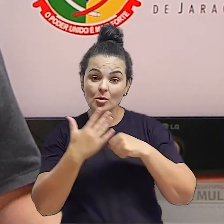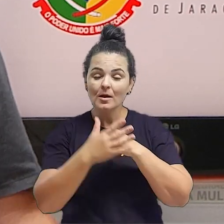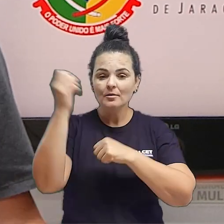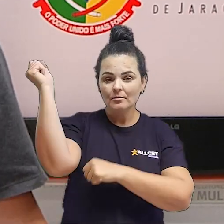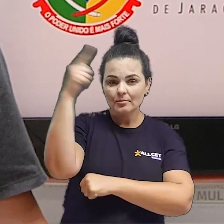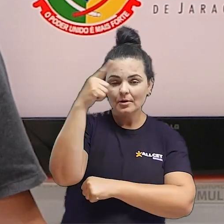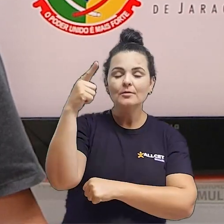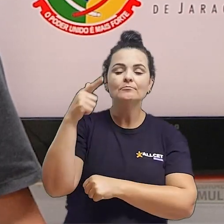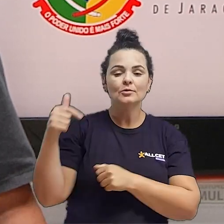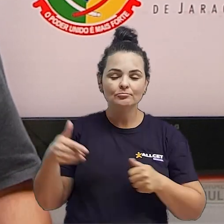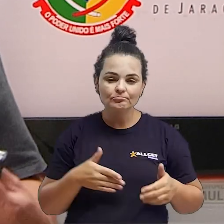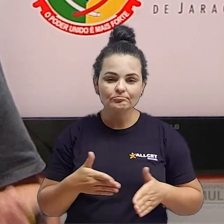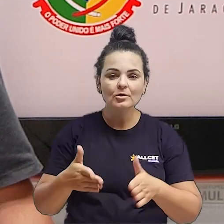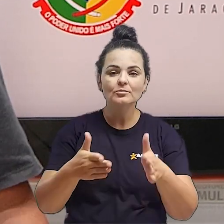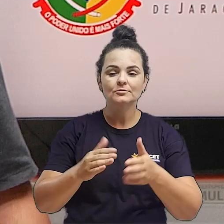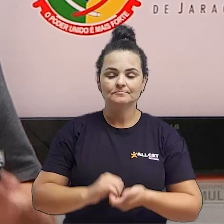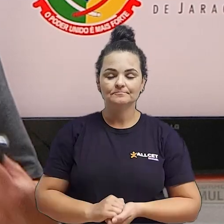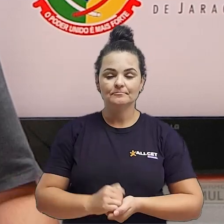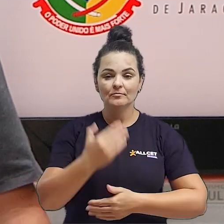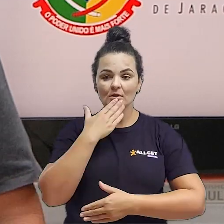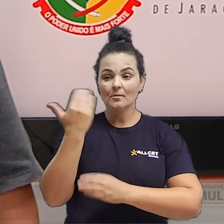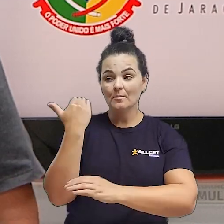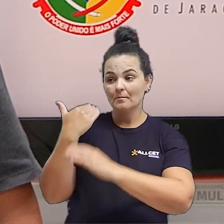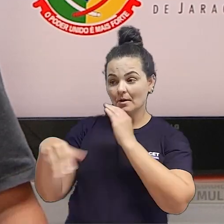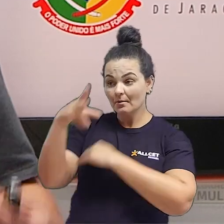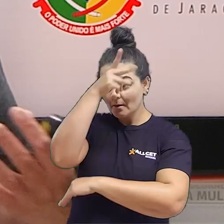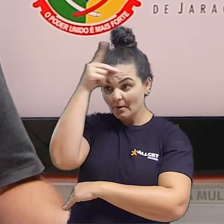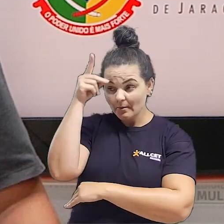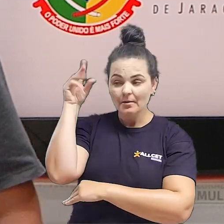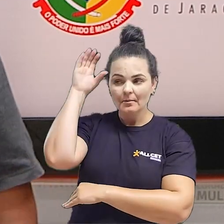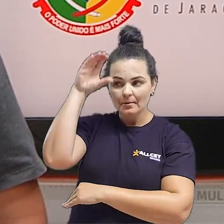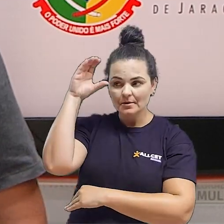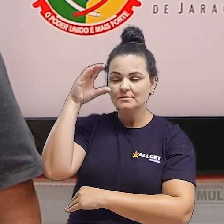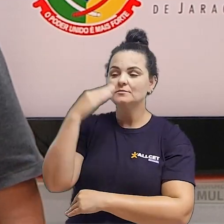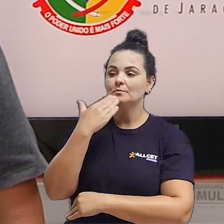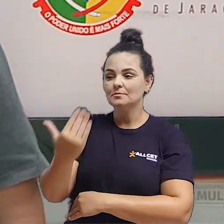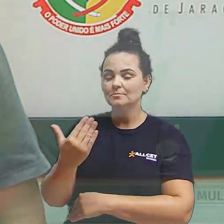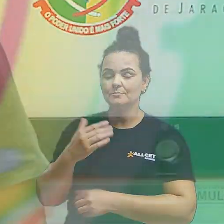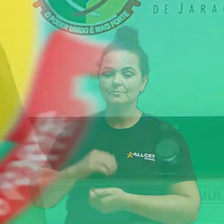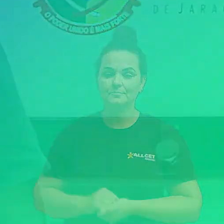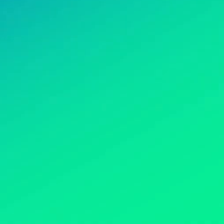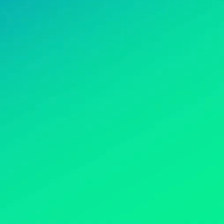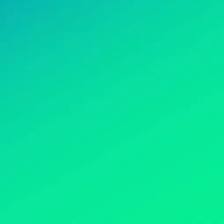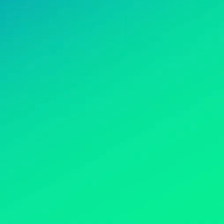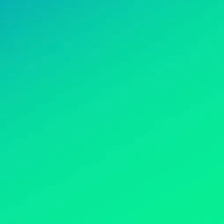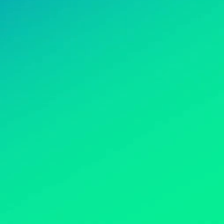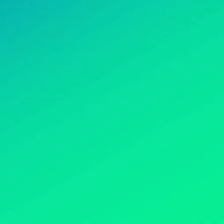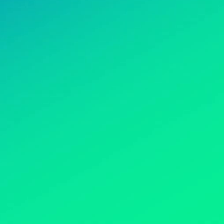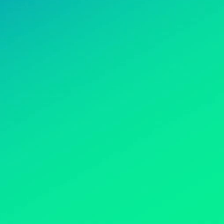do Bairro Rio da luz a indicação foi enviada à prefeitura para a ciência do